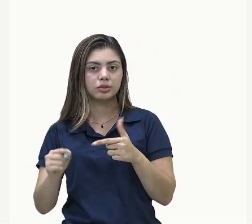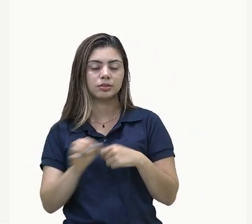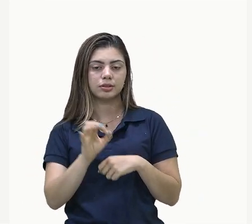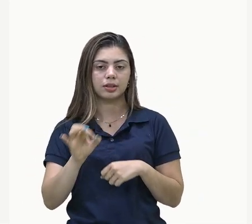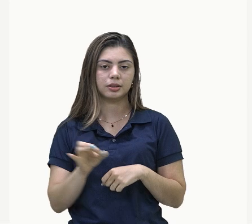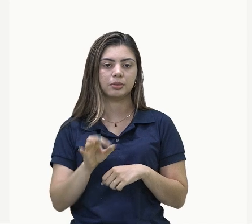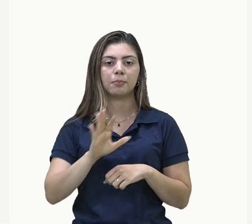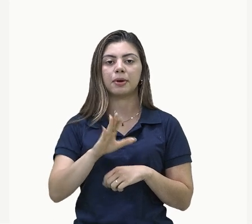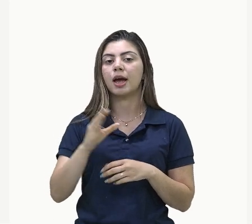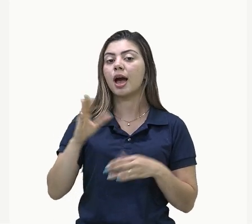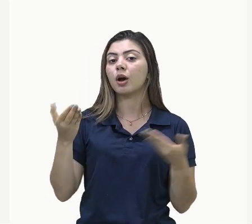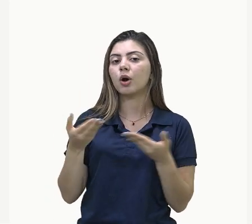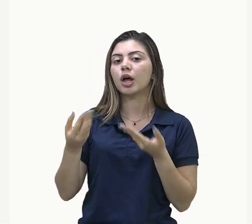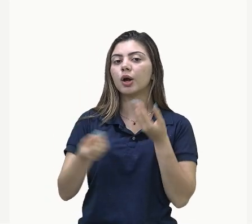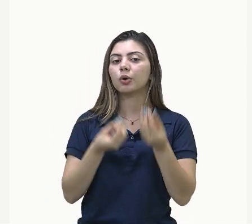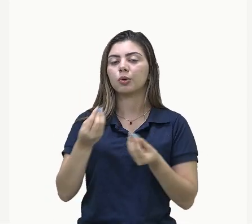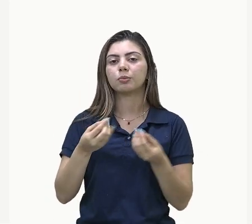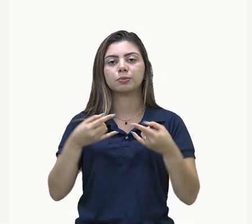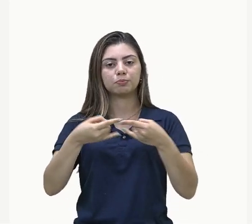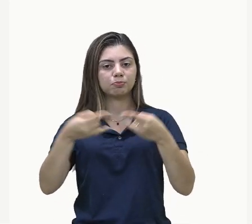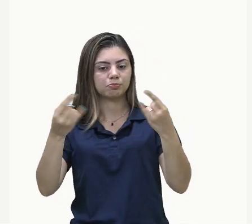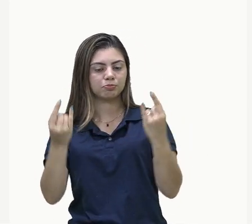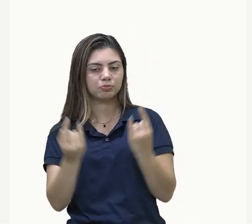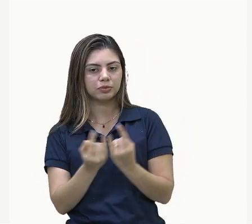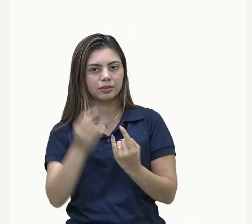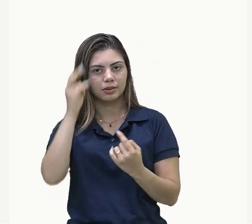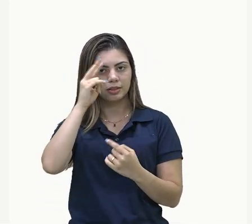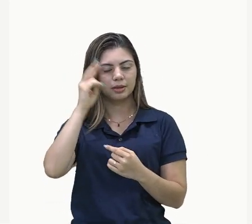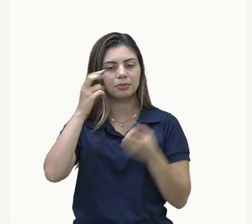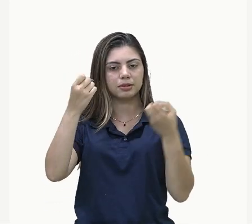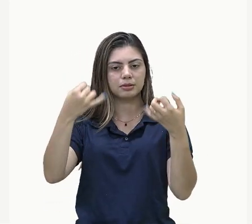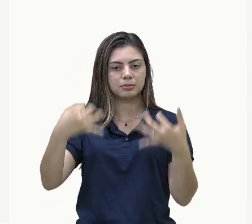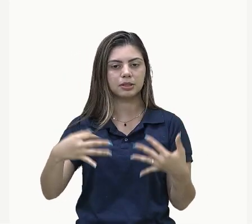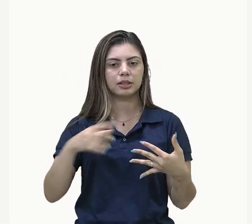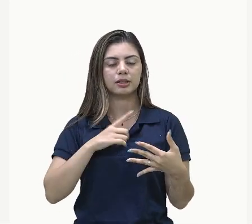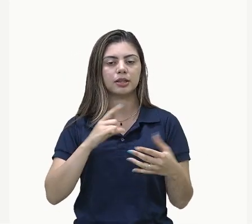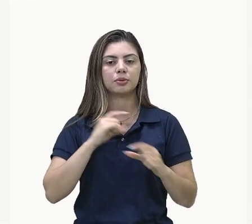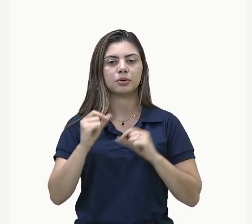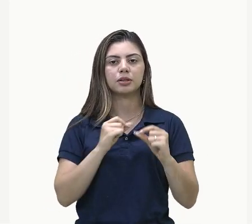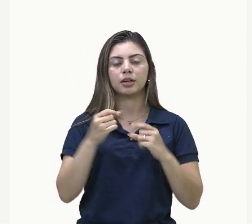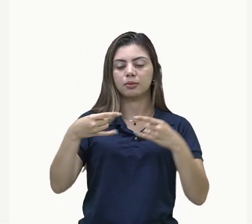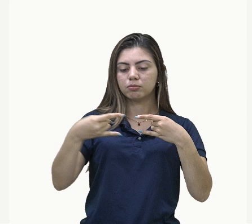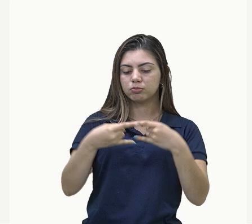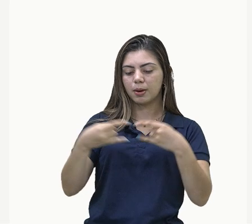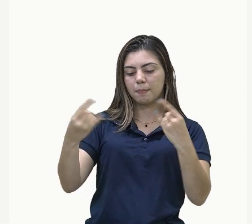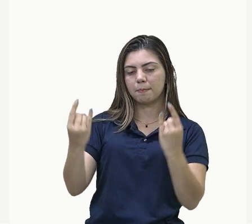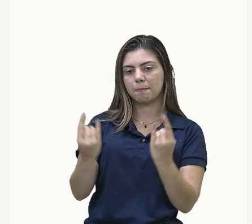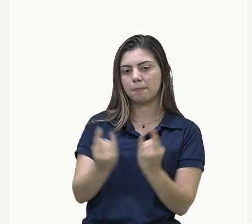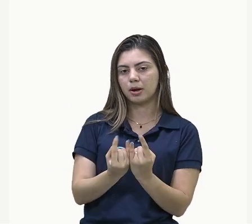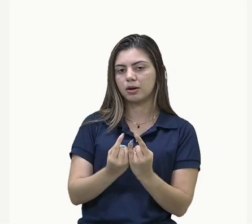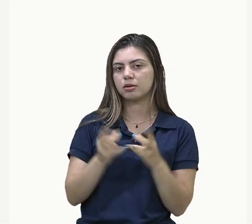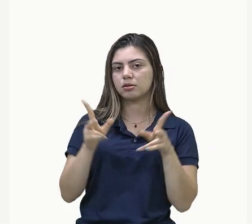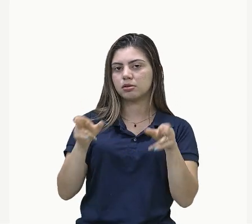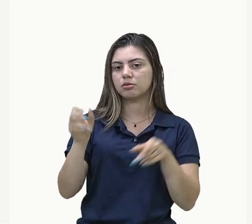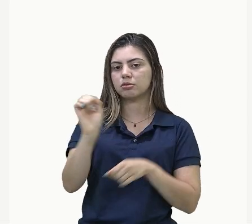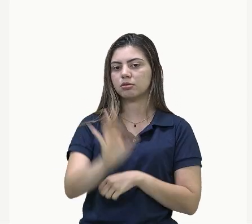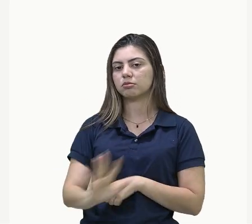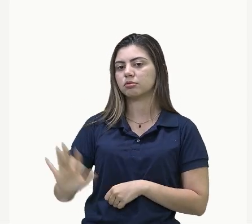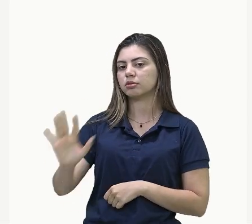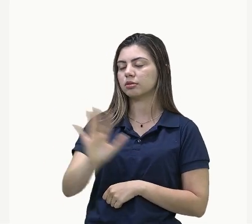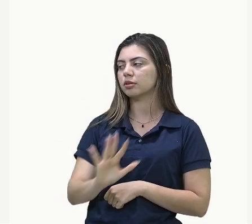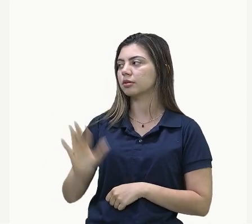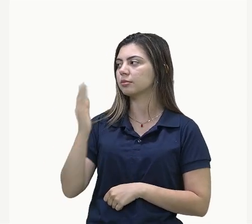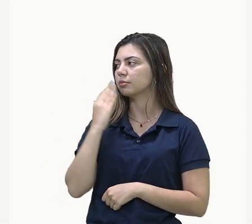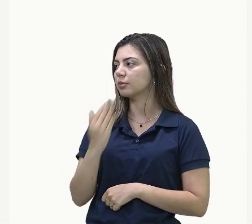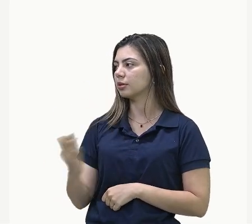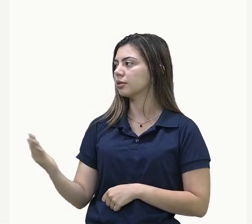tenho as ligações mistas, são aquelas que apresentam elementos ligados em série ou em série e em paralelo